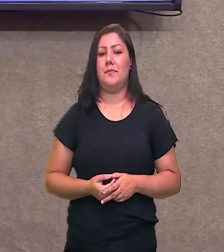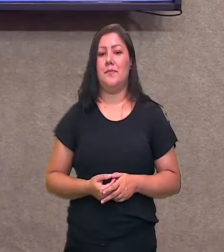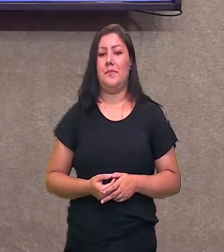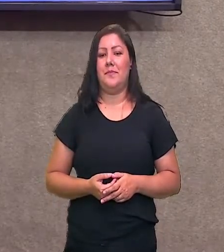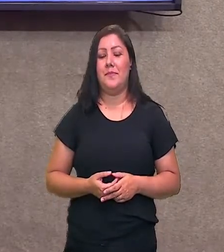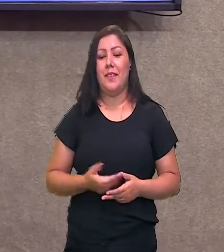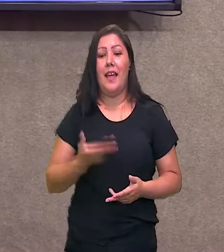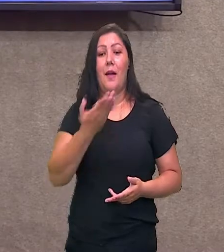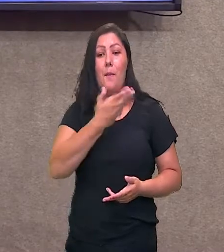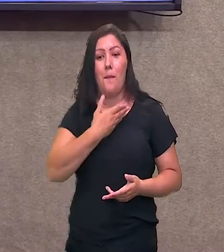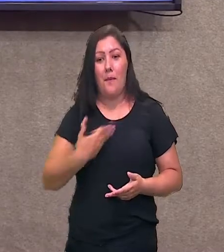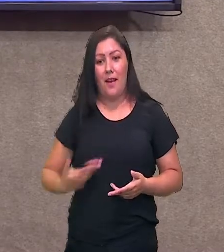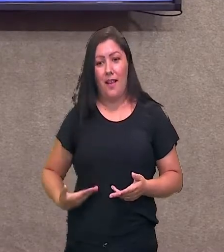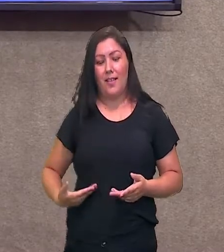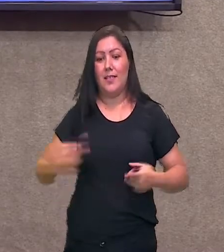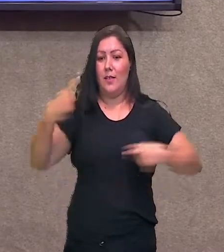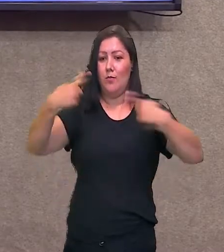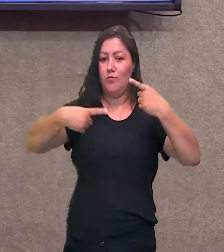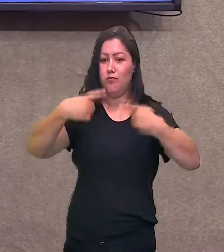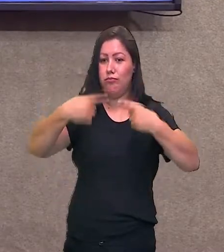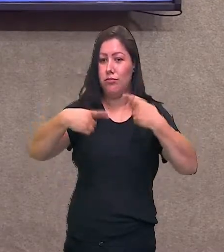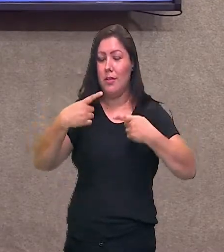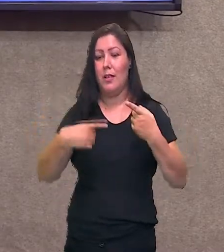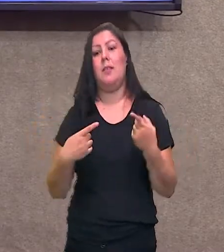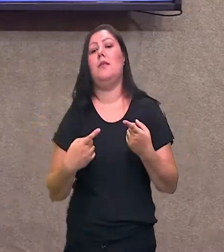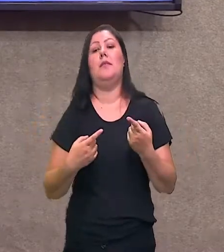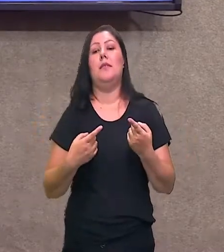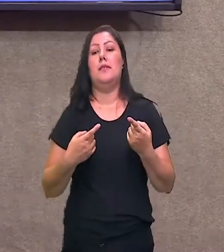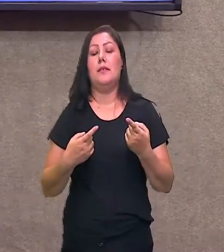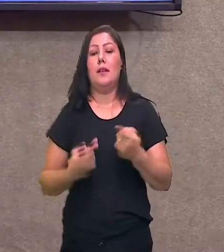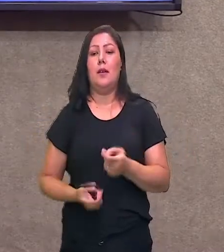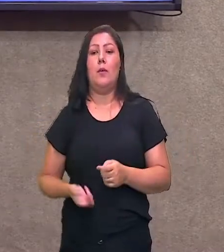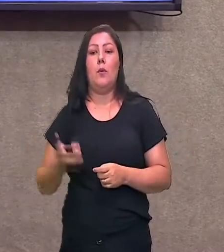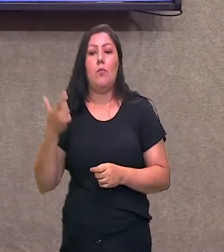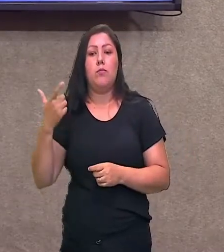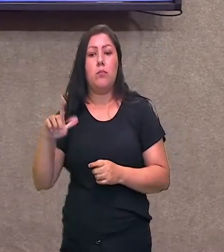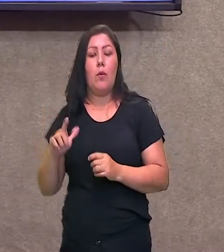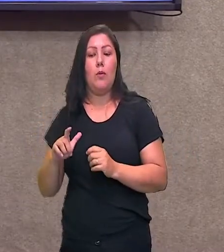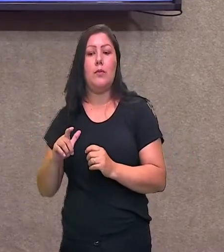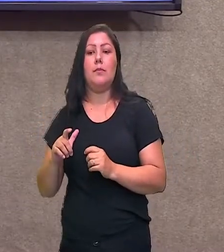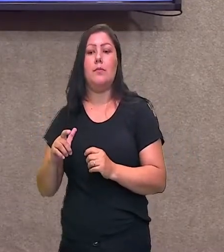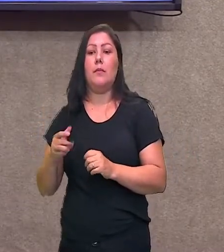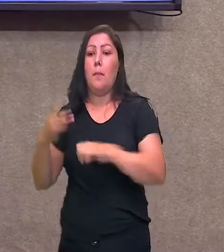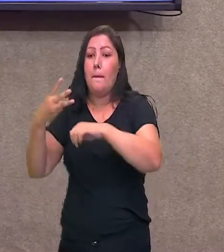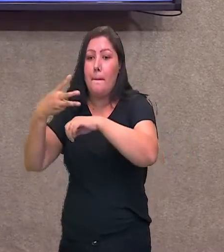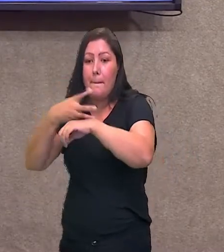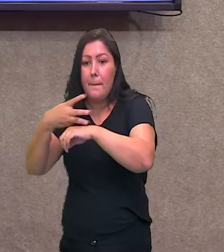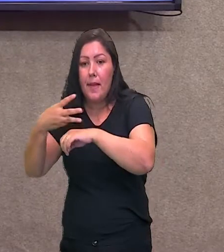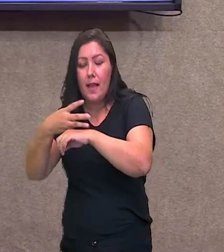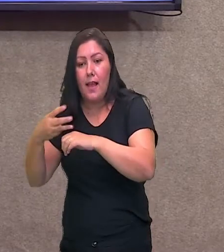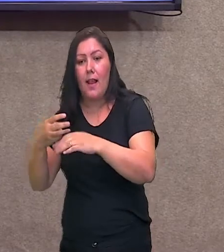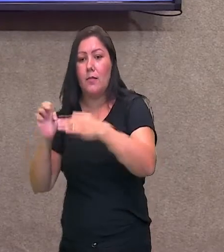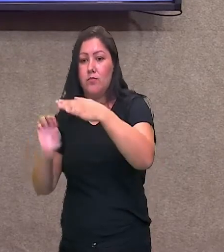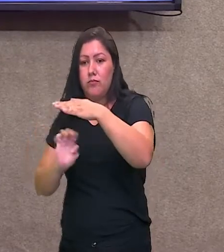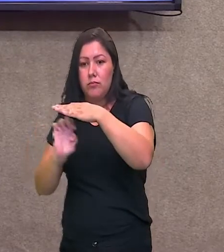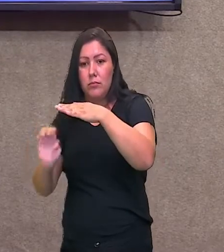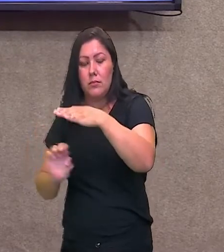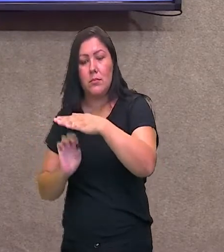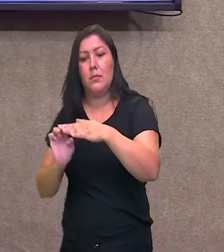Petrobras. Estou falando errado. O que acontece? Por que disso? Porque